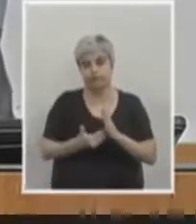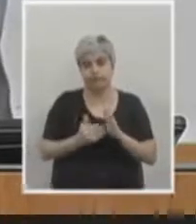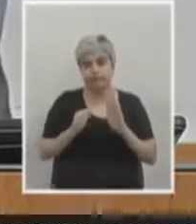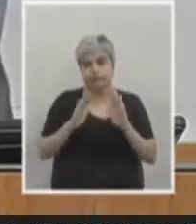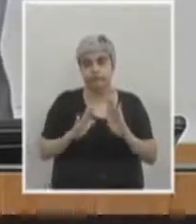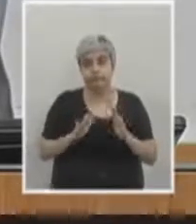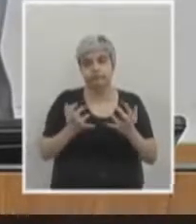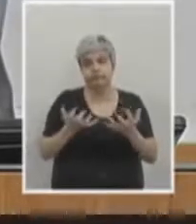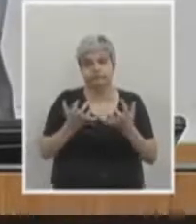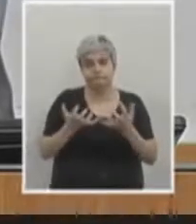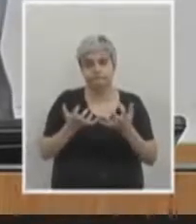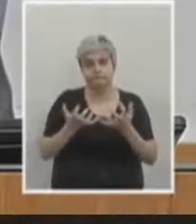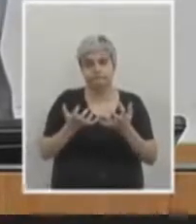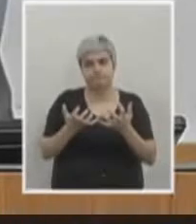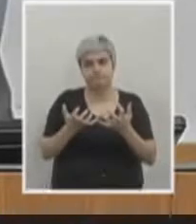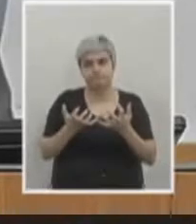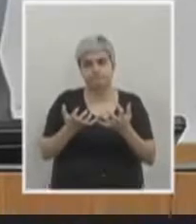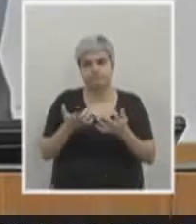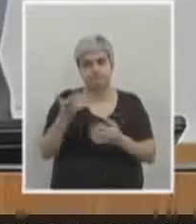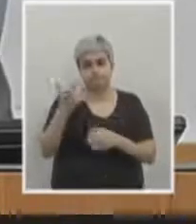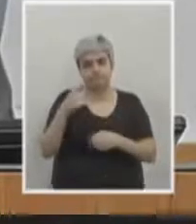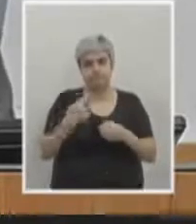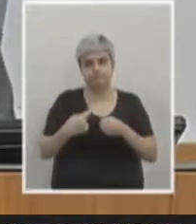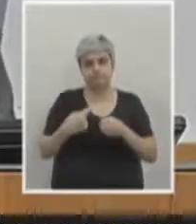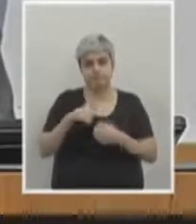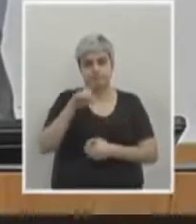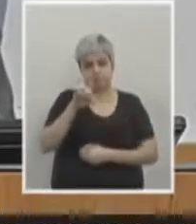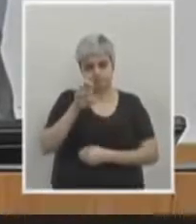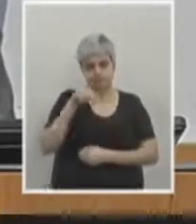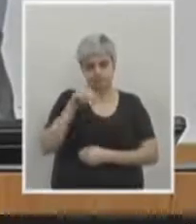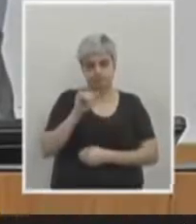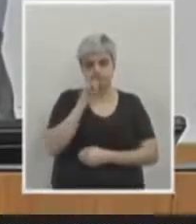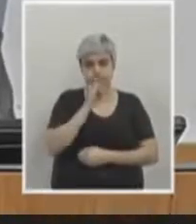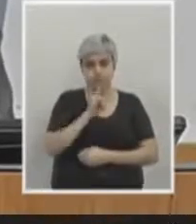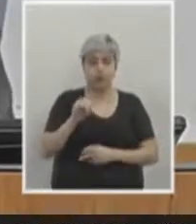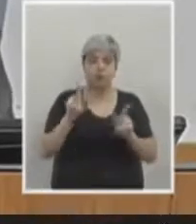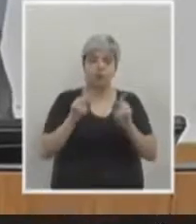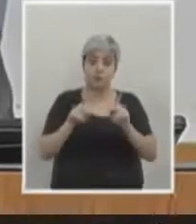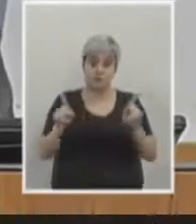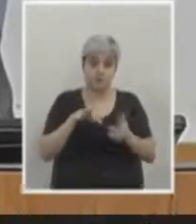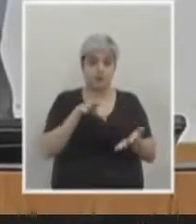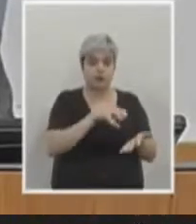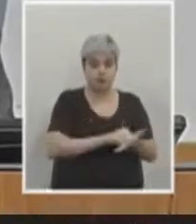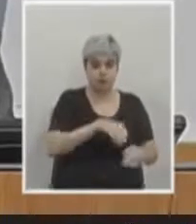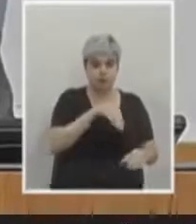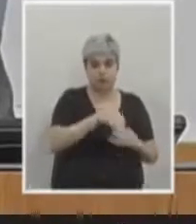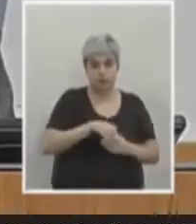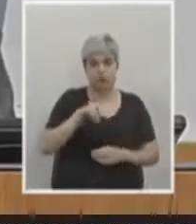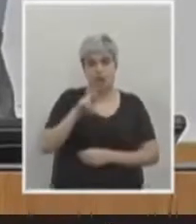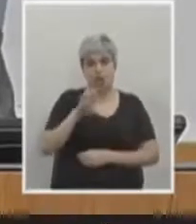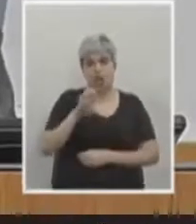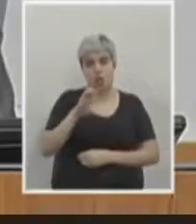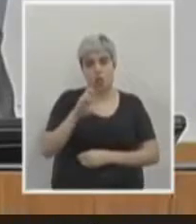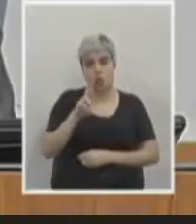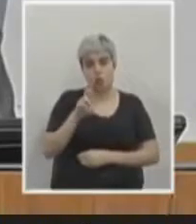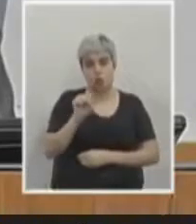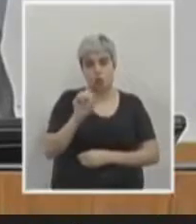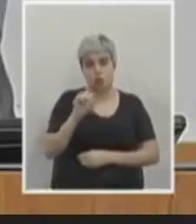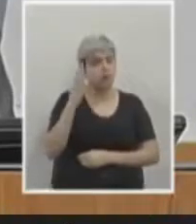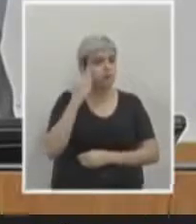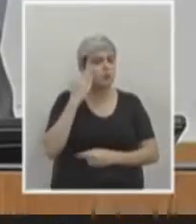aqui em Águas Vermelhas, a Lena está dizendo aqui que é professora efetiva da sala de recursos e gostaria de saber